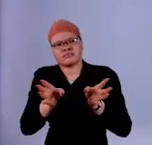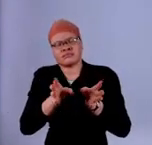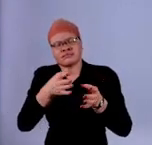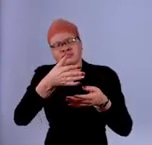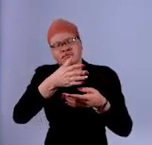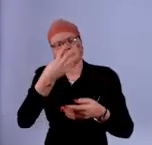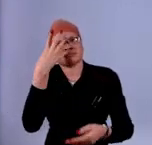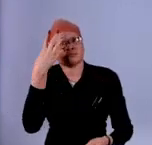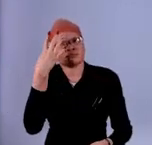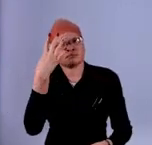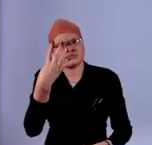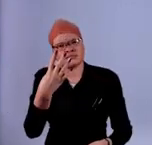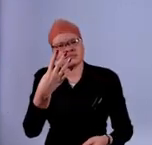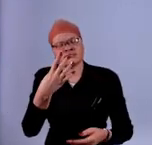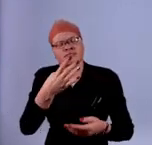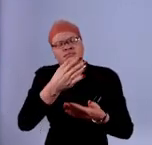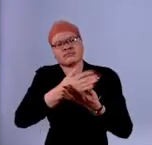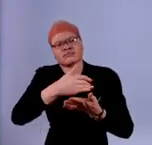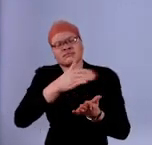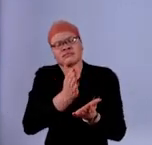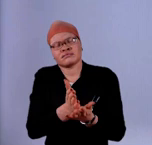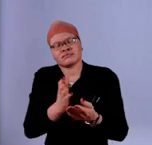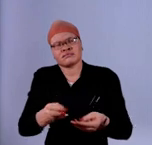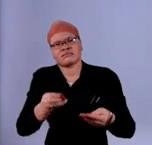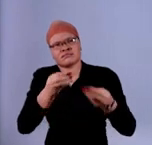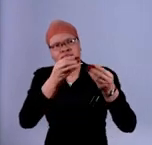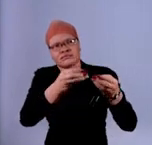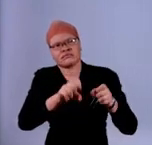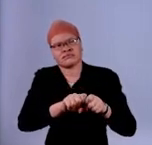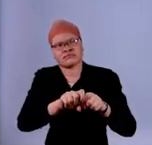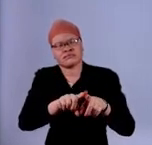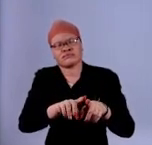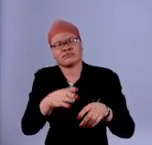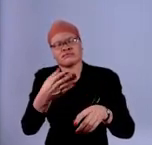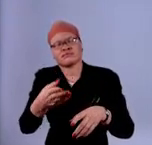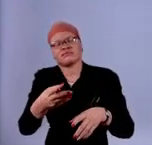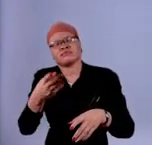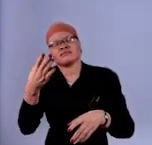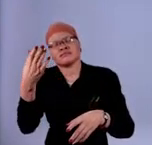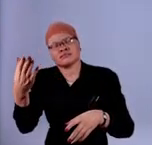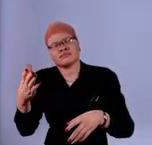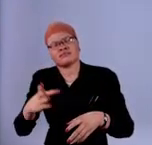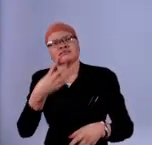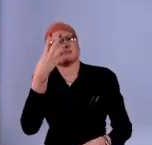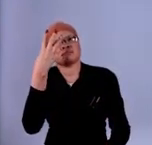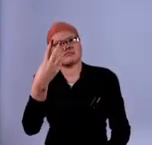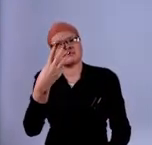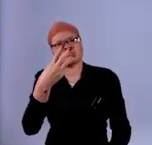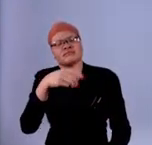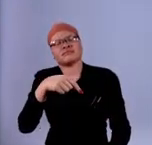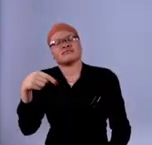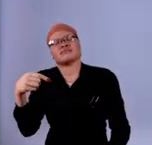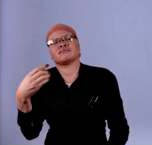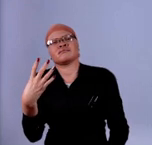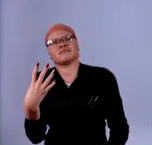colegas que parte do bolo Martins teus colegas com Martins deu três quartos do bolo